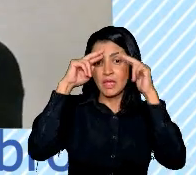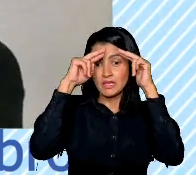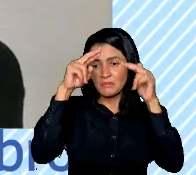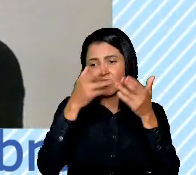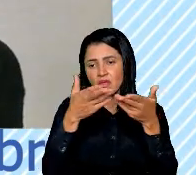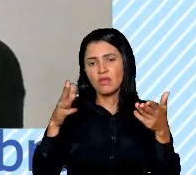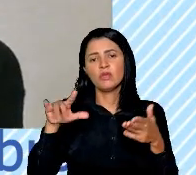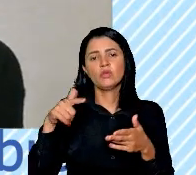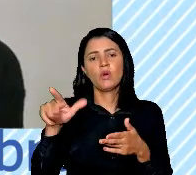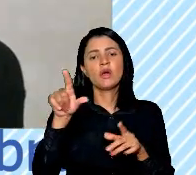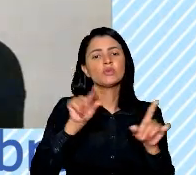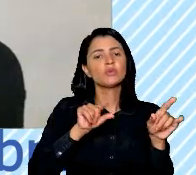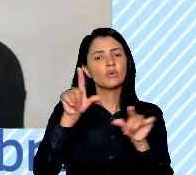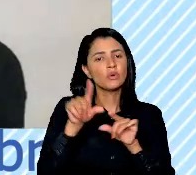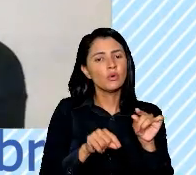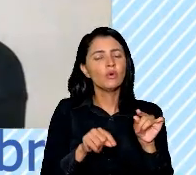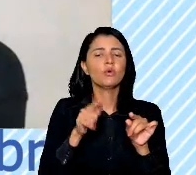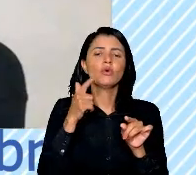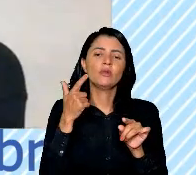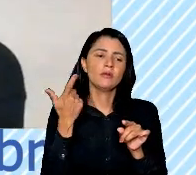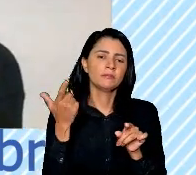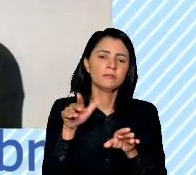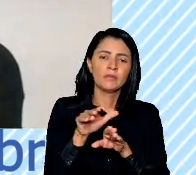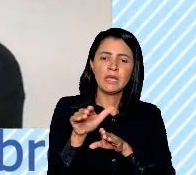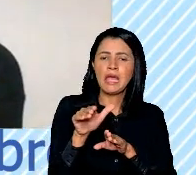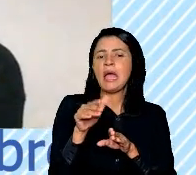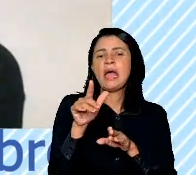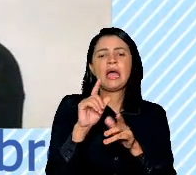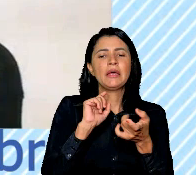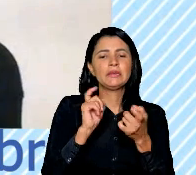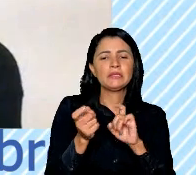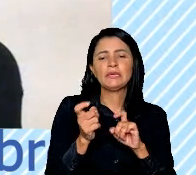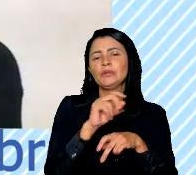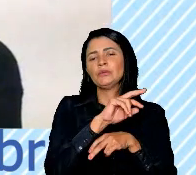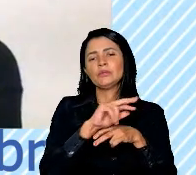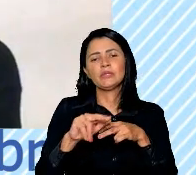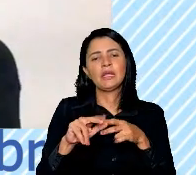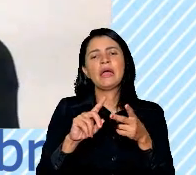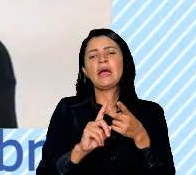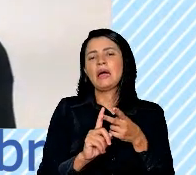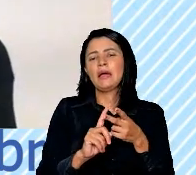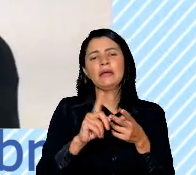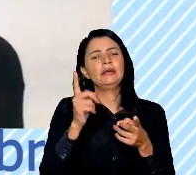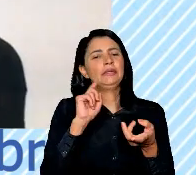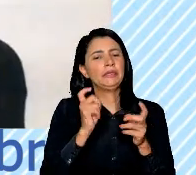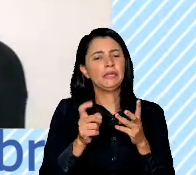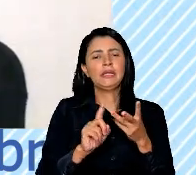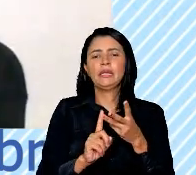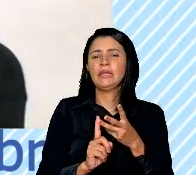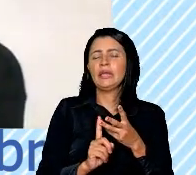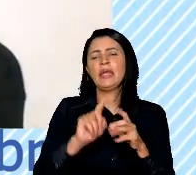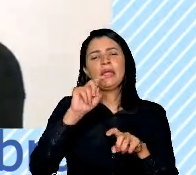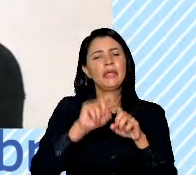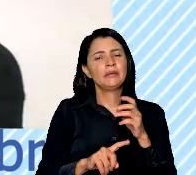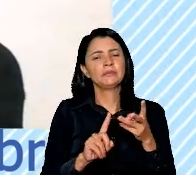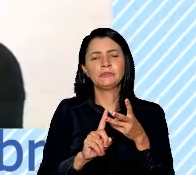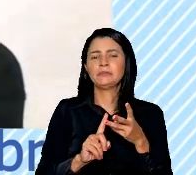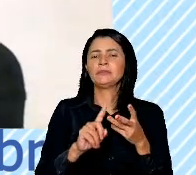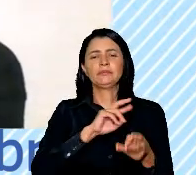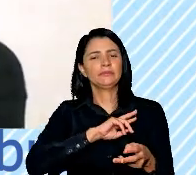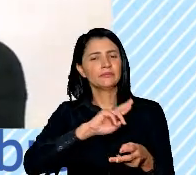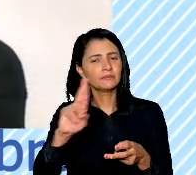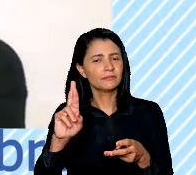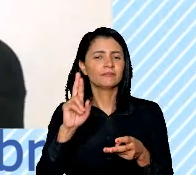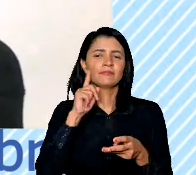as escolhas a orientação sexual, religiosa, raça, etnia, eu acho que a tendência é que as